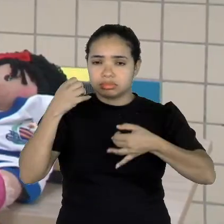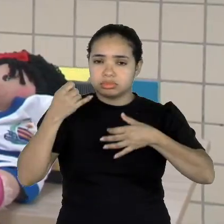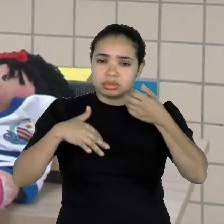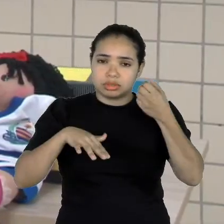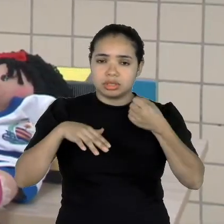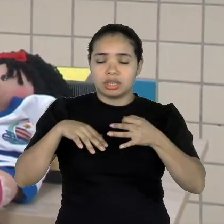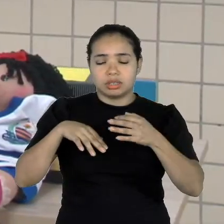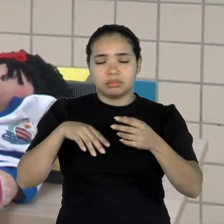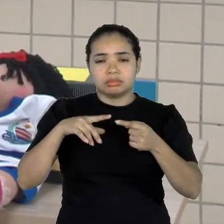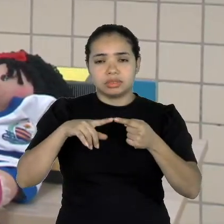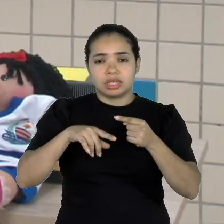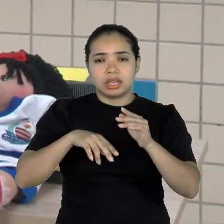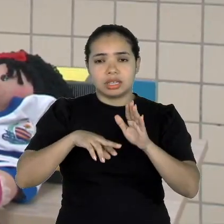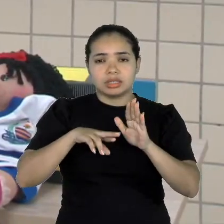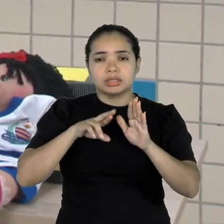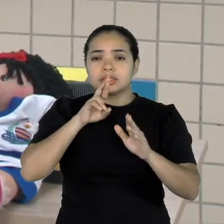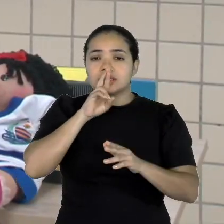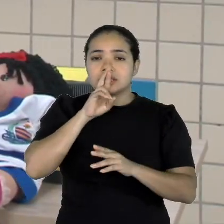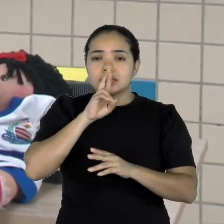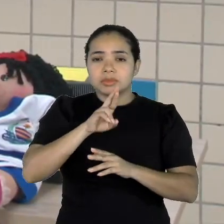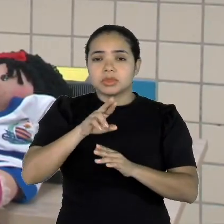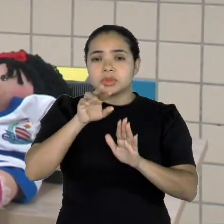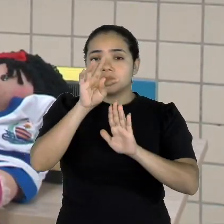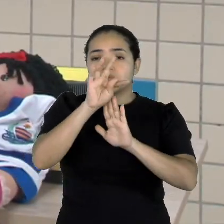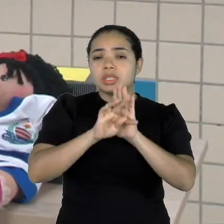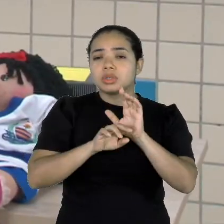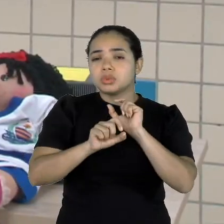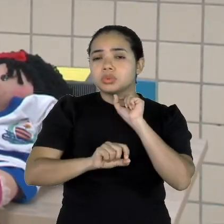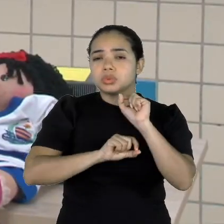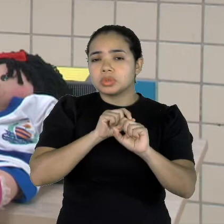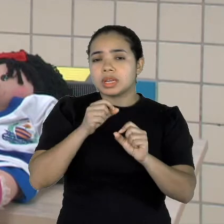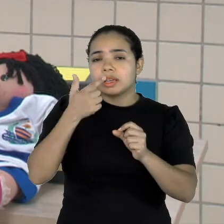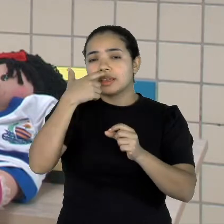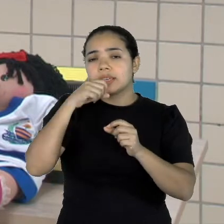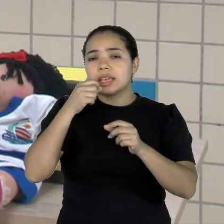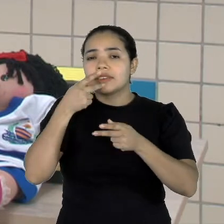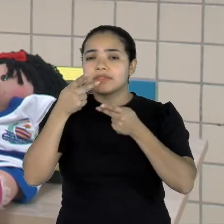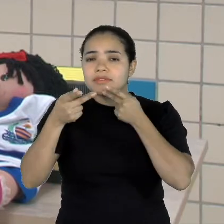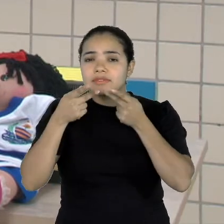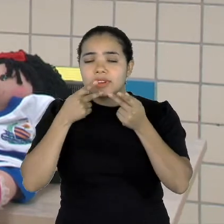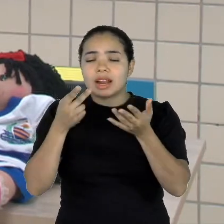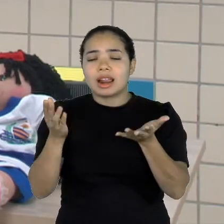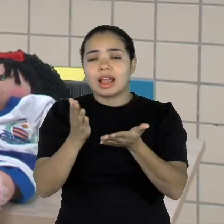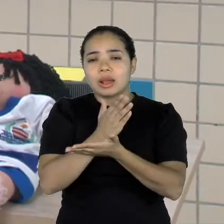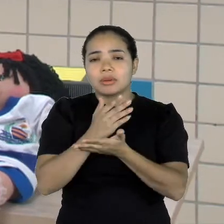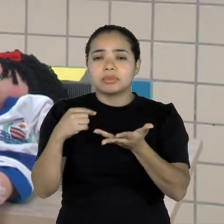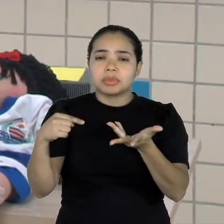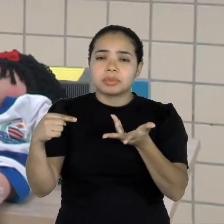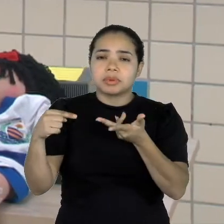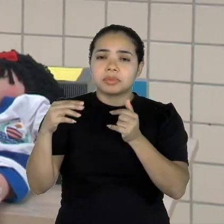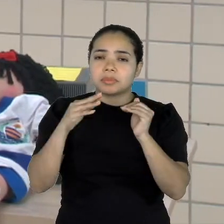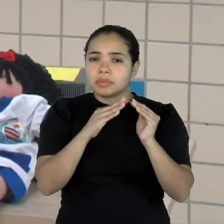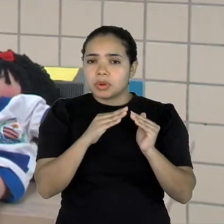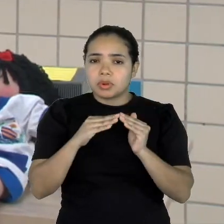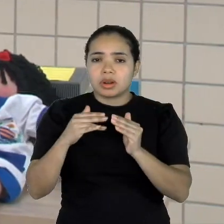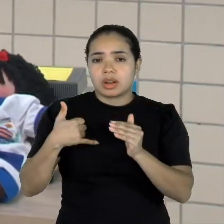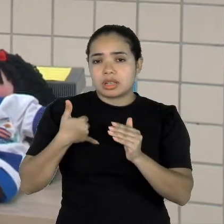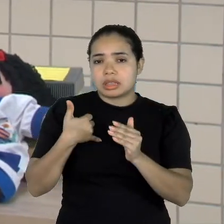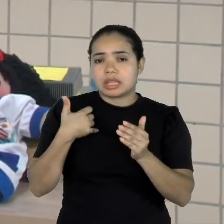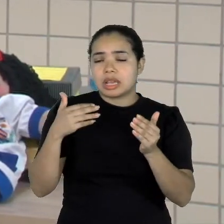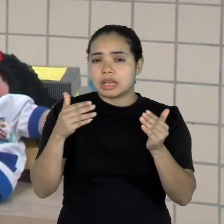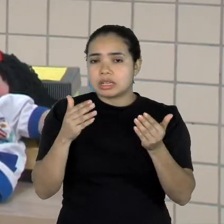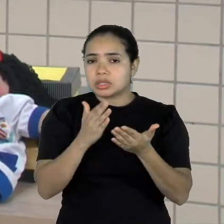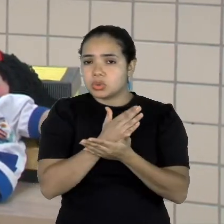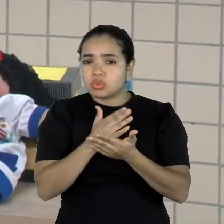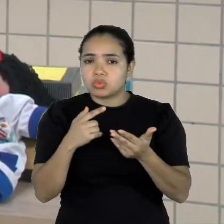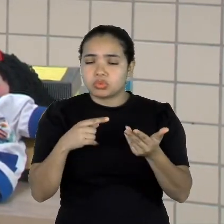é o texto, de quem é o relato, de quem que fala. Alguns relatos têm aonde mora, alguns têm a idade. Traz